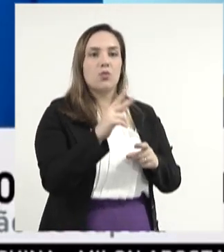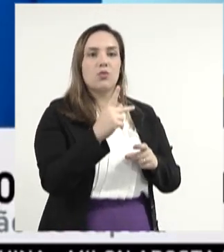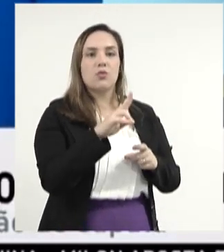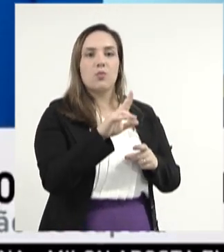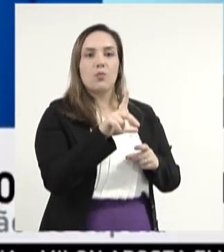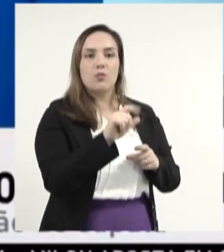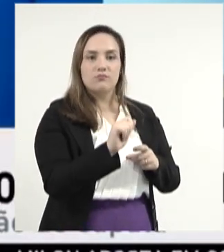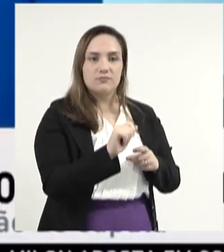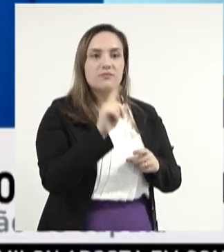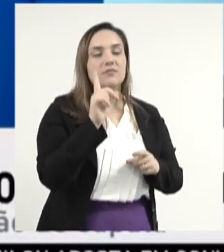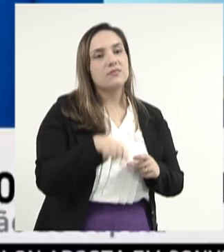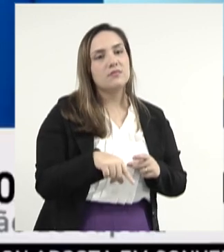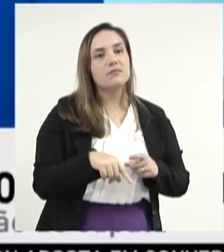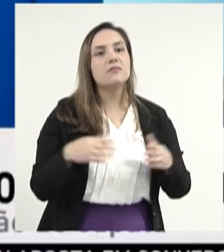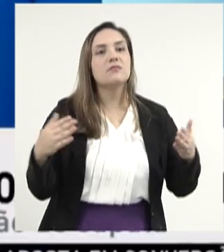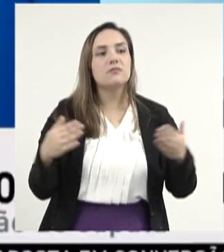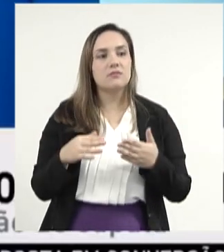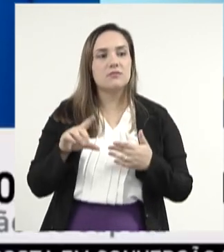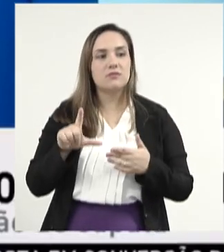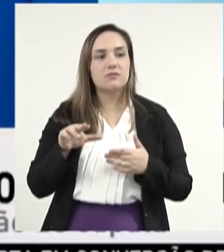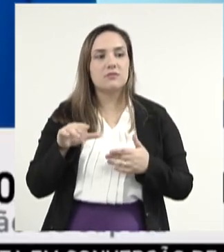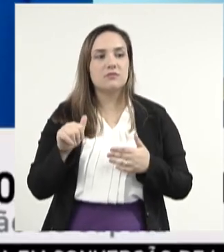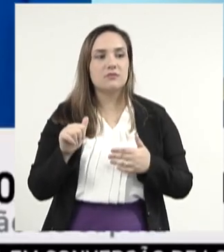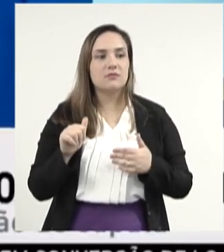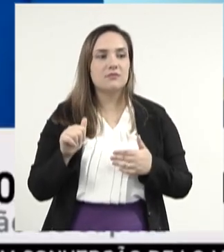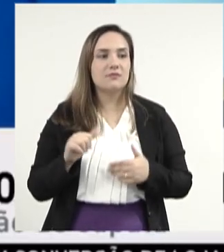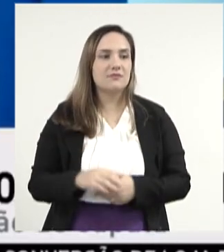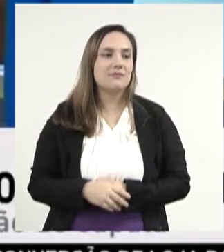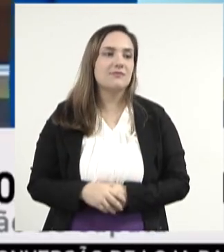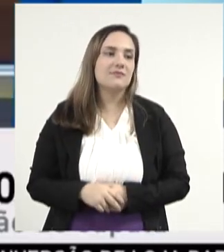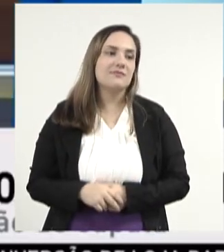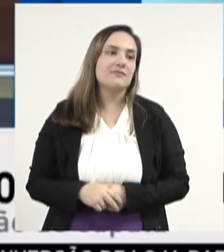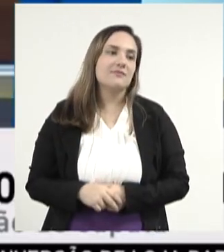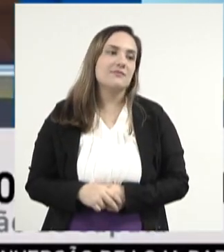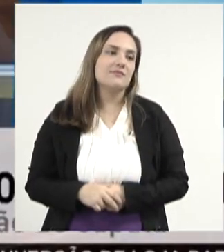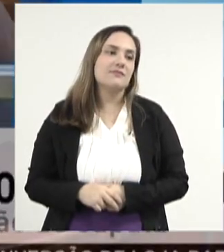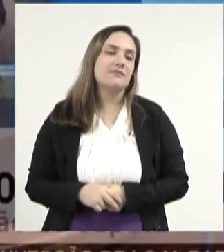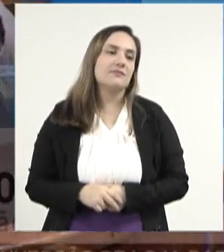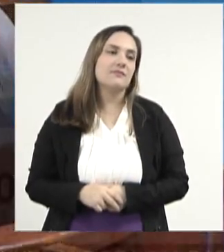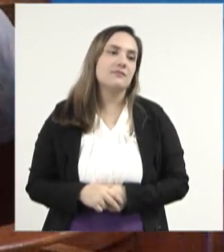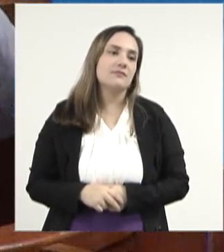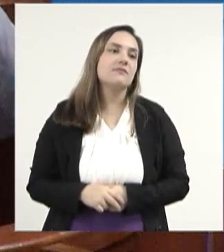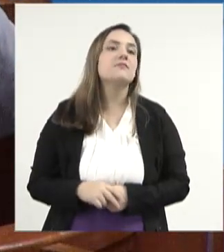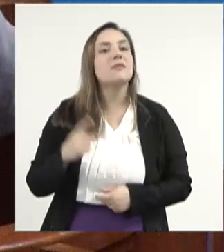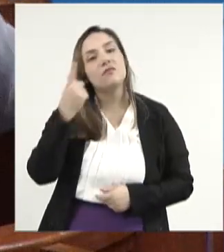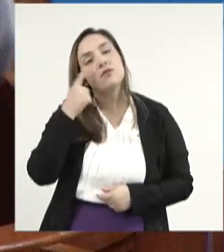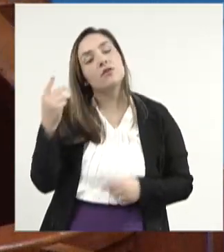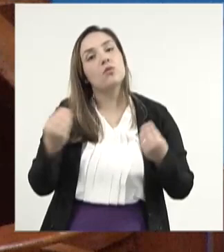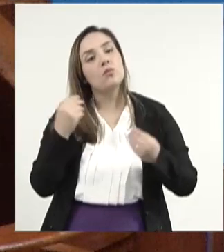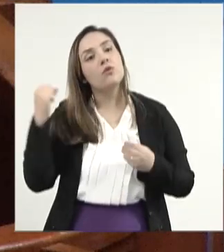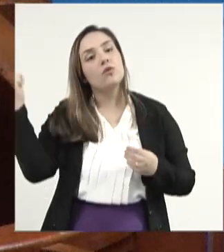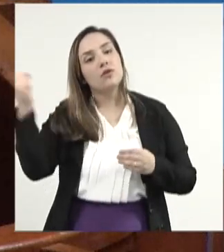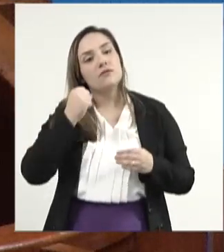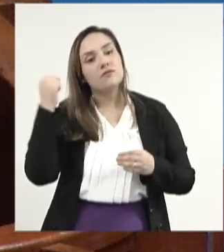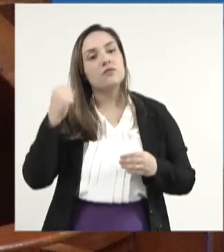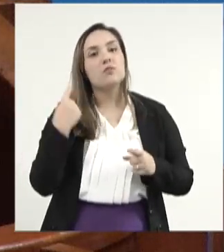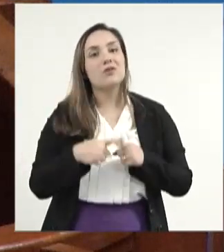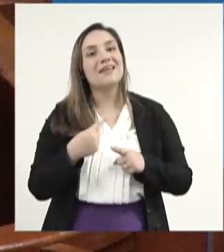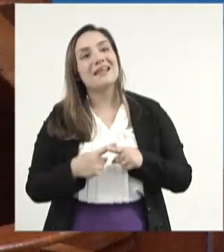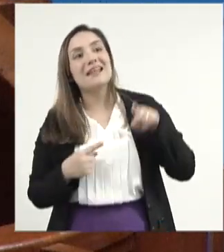essa movimentação que o Luca vai trazer informações agora para a gente. Essa era o último texto para mostrar a gravidade do problema, porque